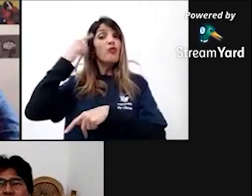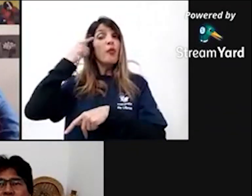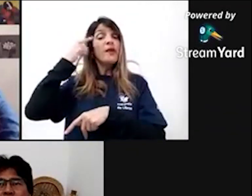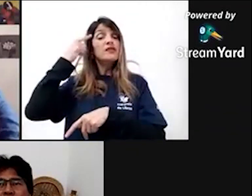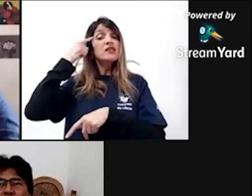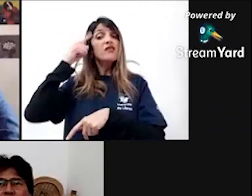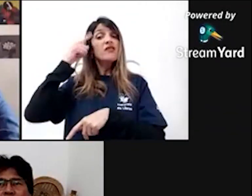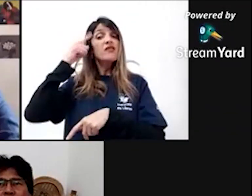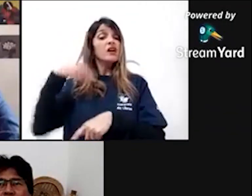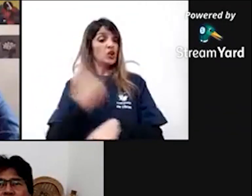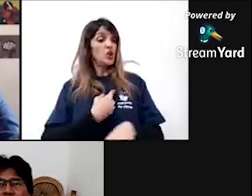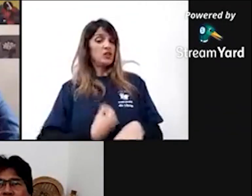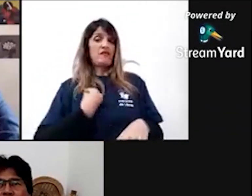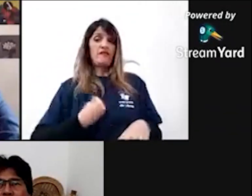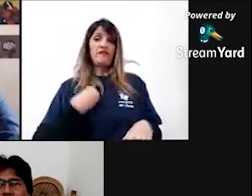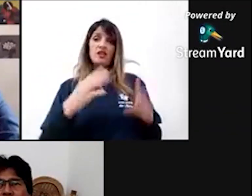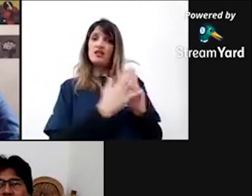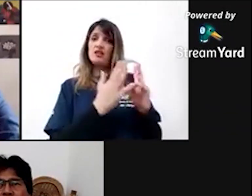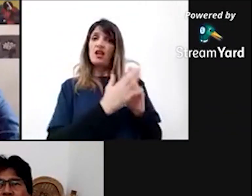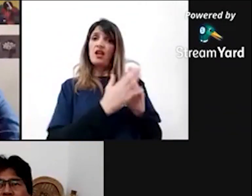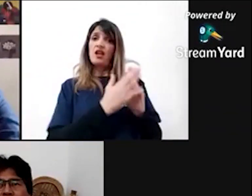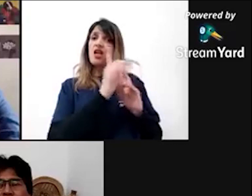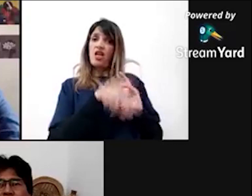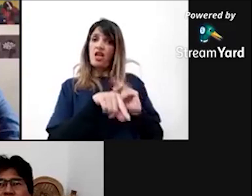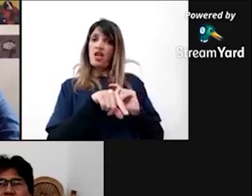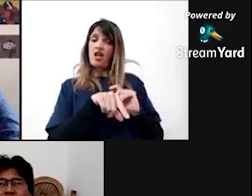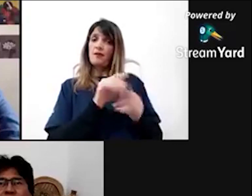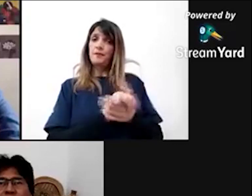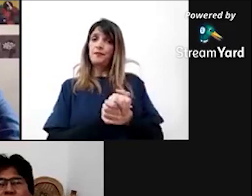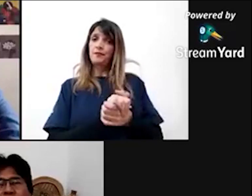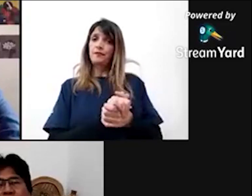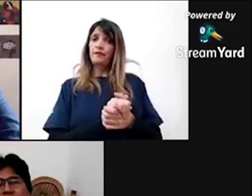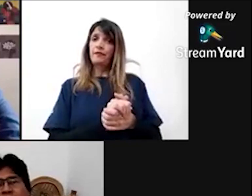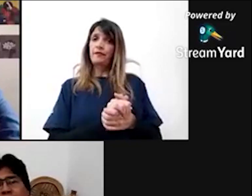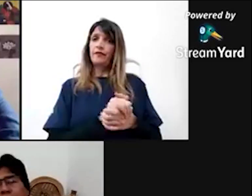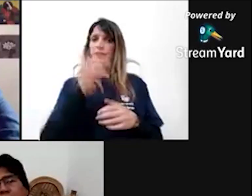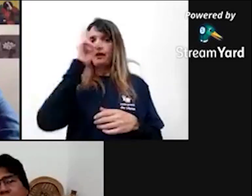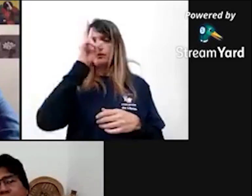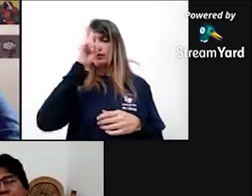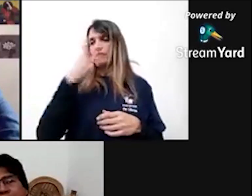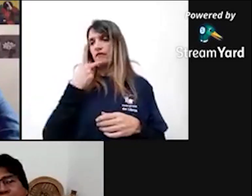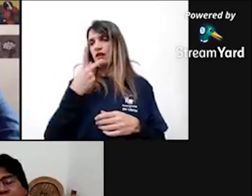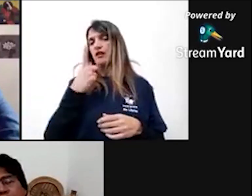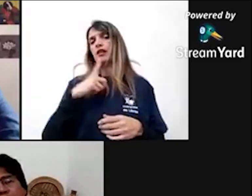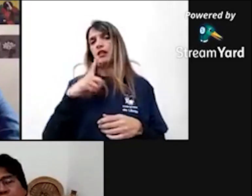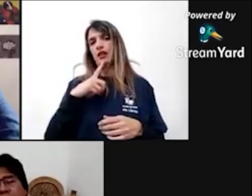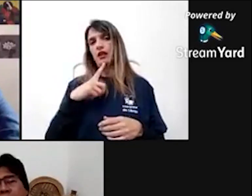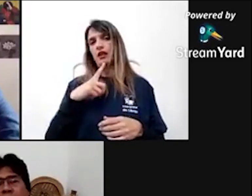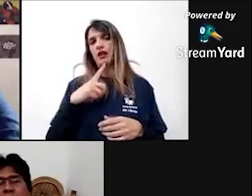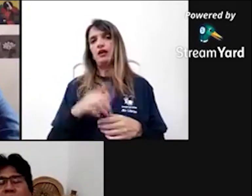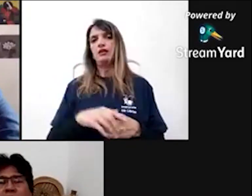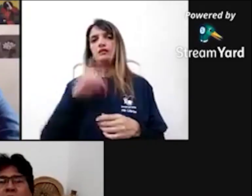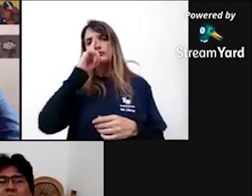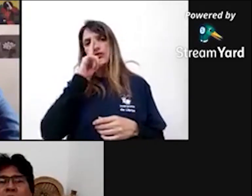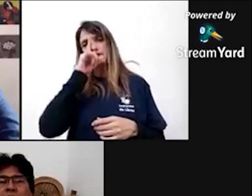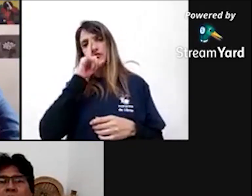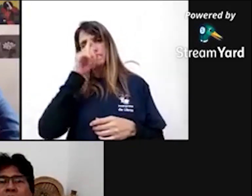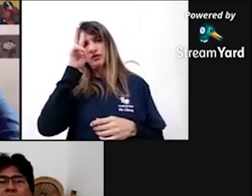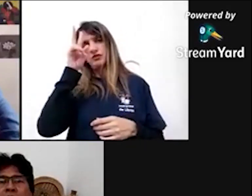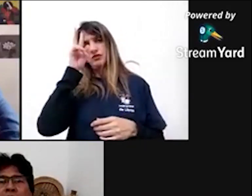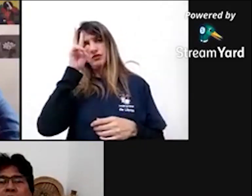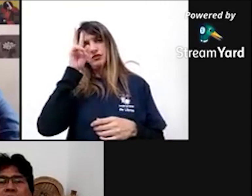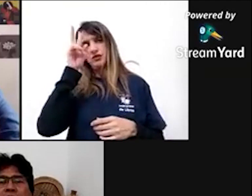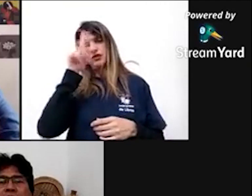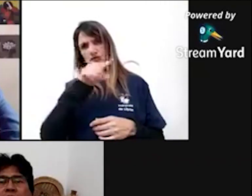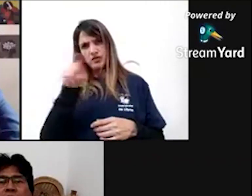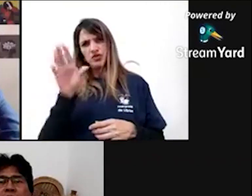E a história toda é contada pelo vencedor, como vocês sabem. Existe aí o risco sempre da história única, que vocês